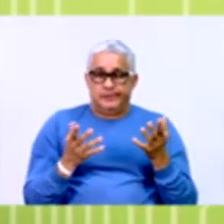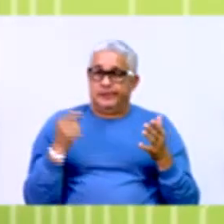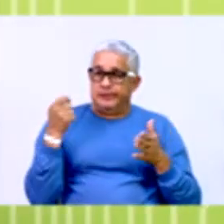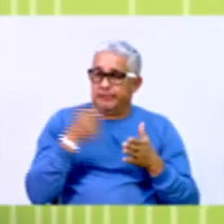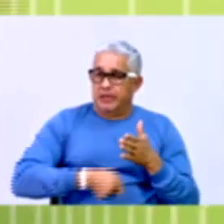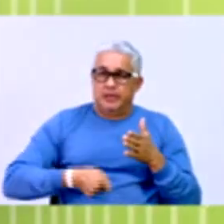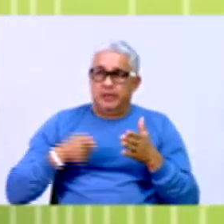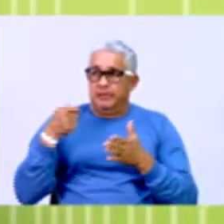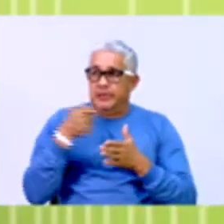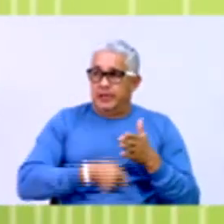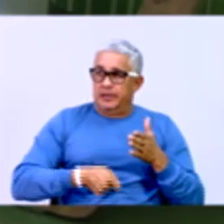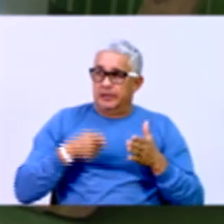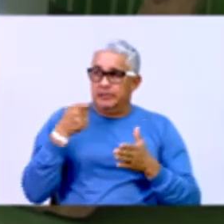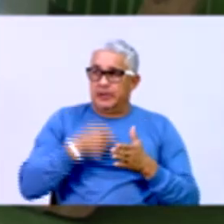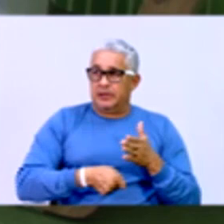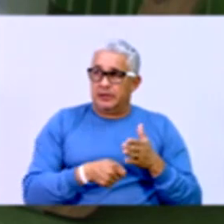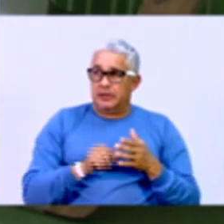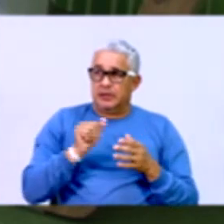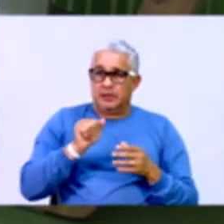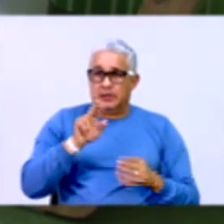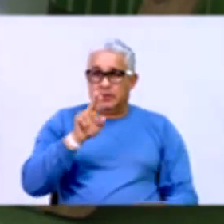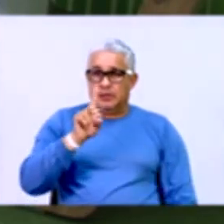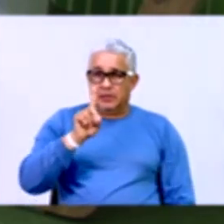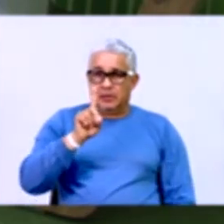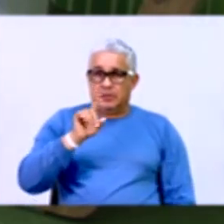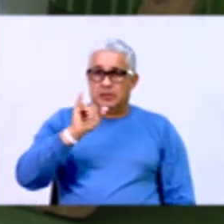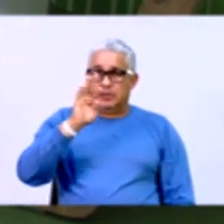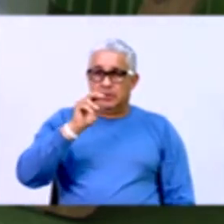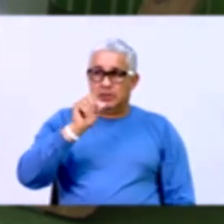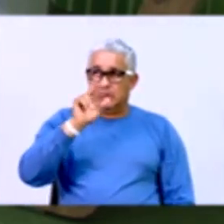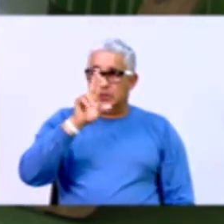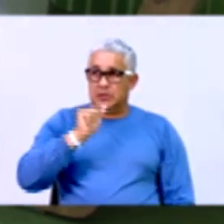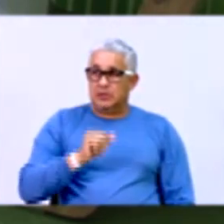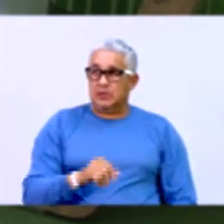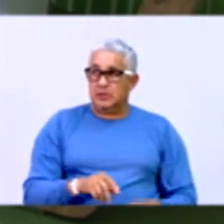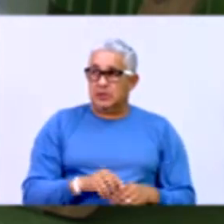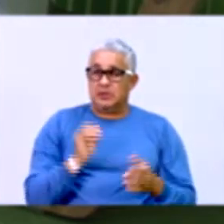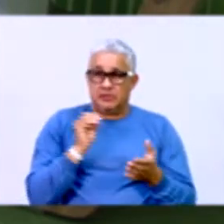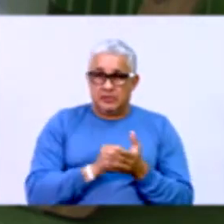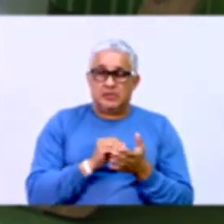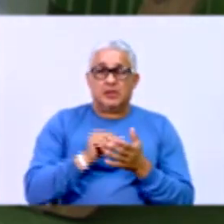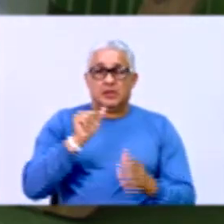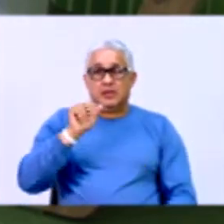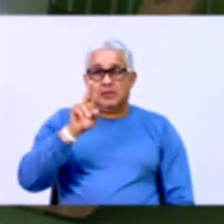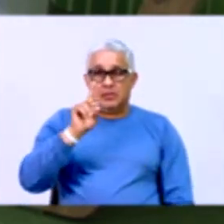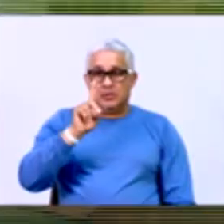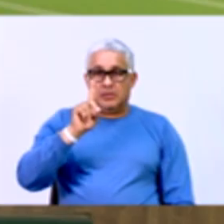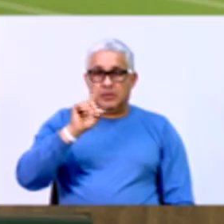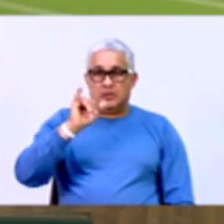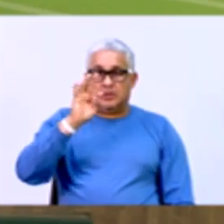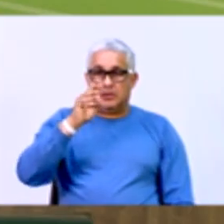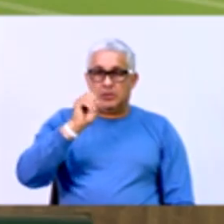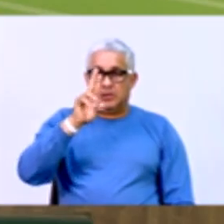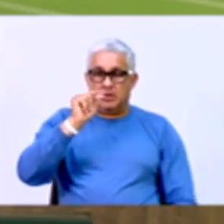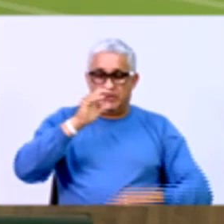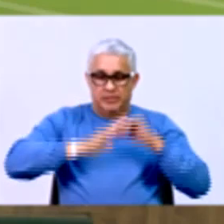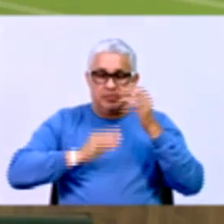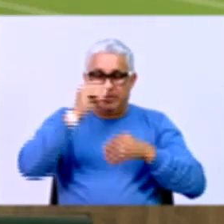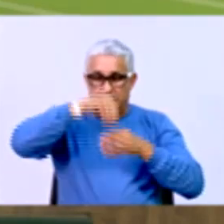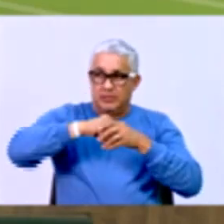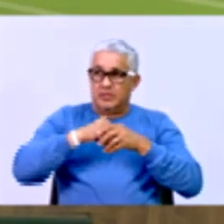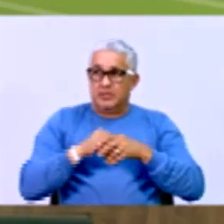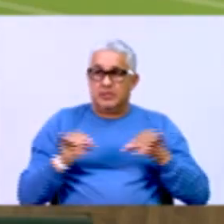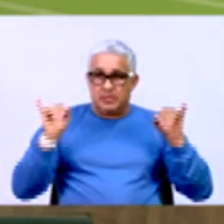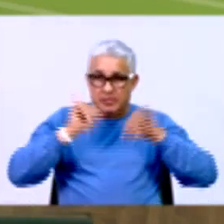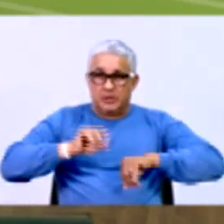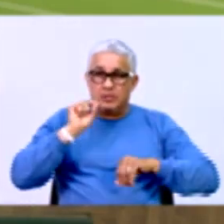que se falta uma auditoria na nossa Verdade. Falta uma auditoria na nossa profissão, né? Vamos dizer. O que é que está certo, o que é que está